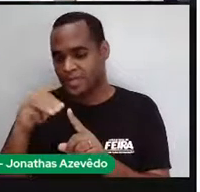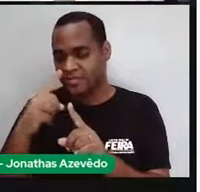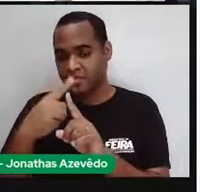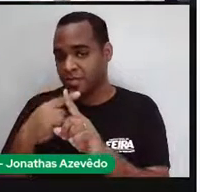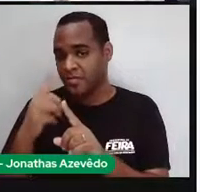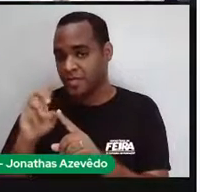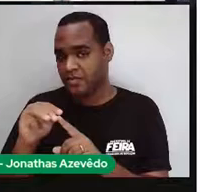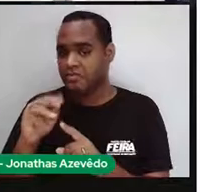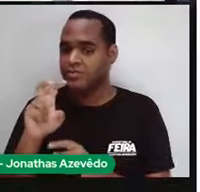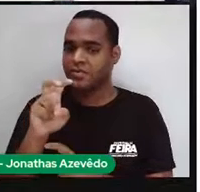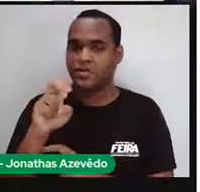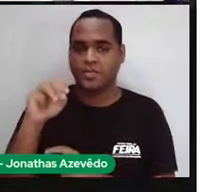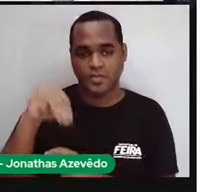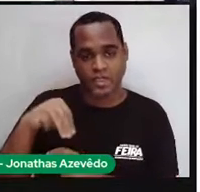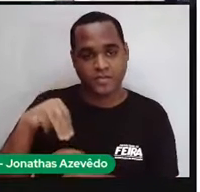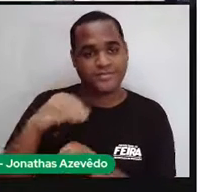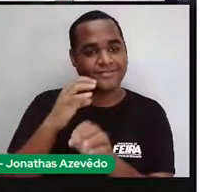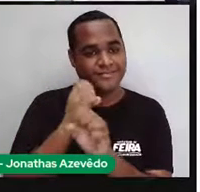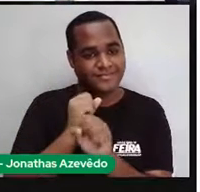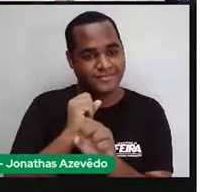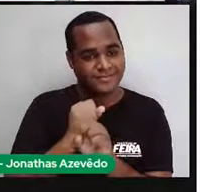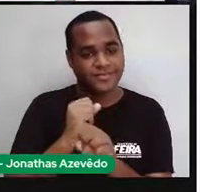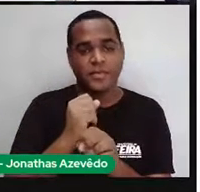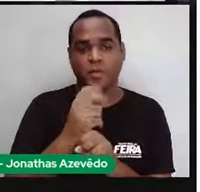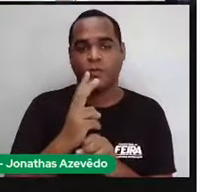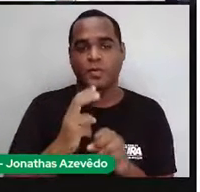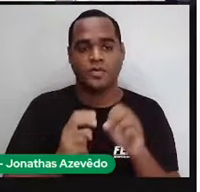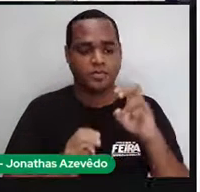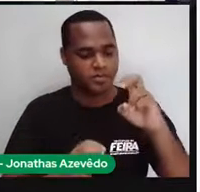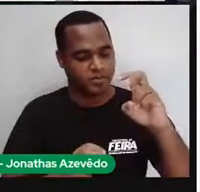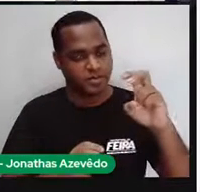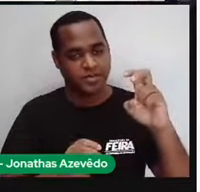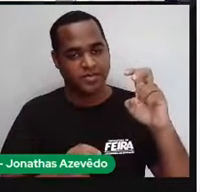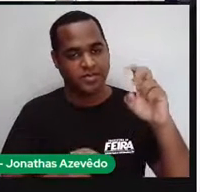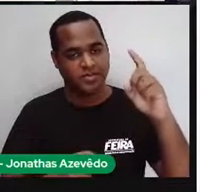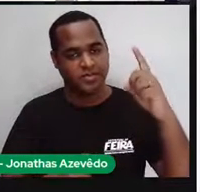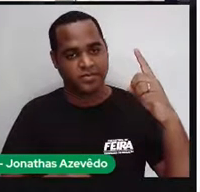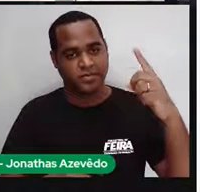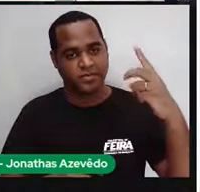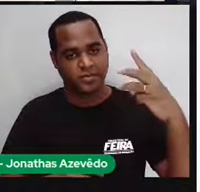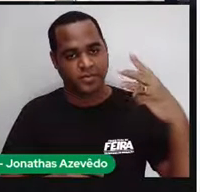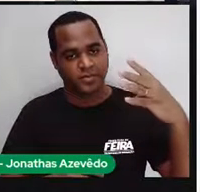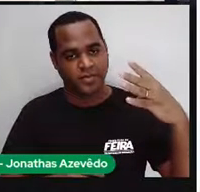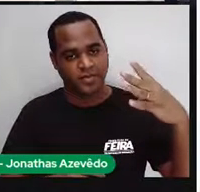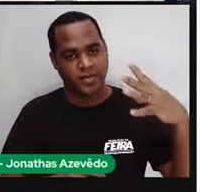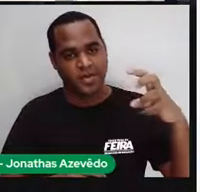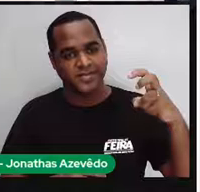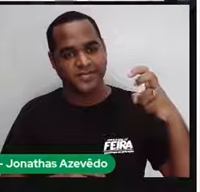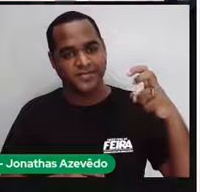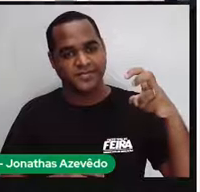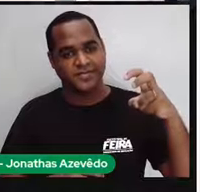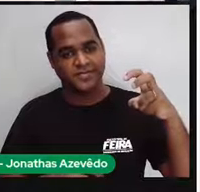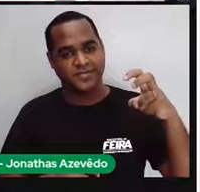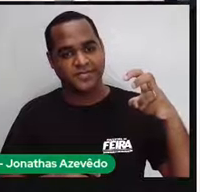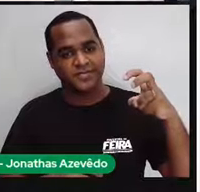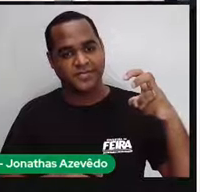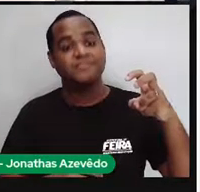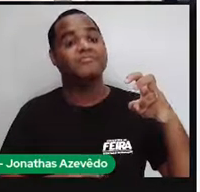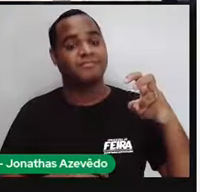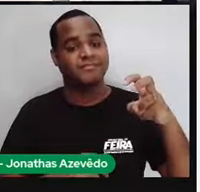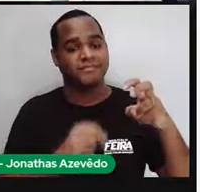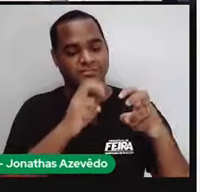metro mais 1,5 m por 1,2 M3 M4